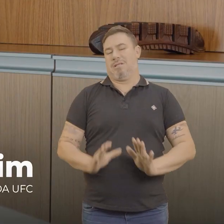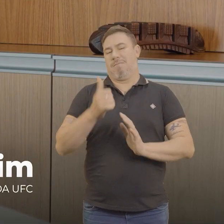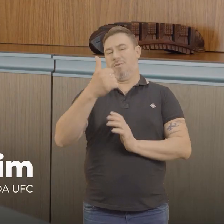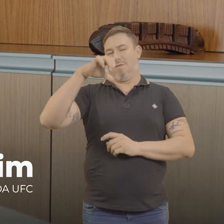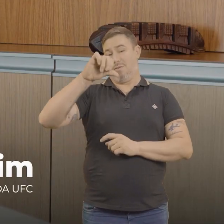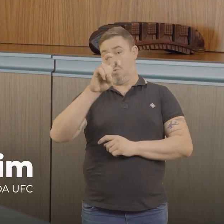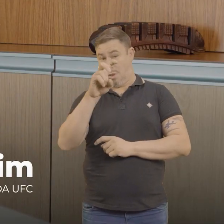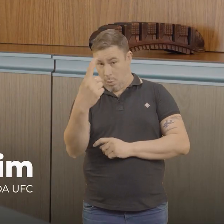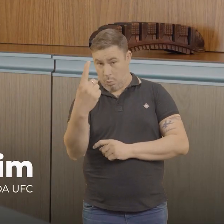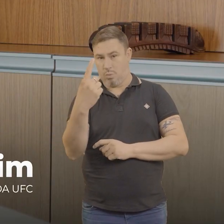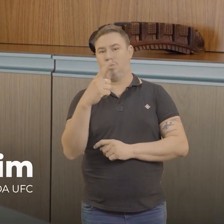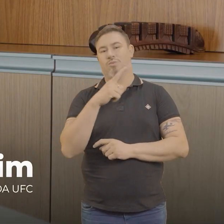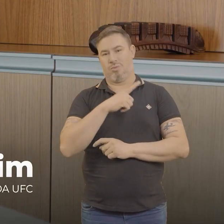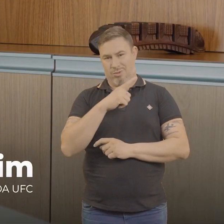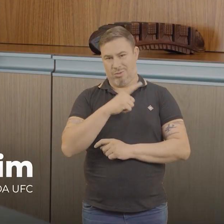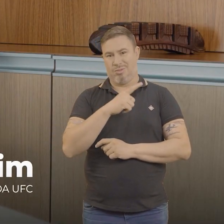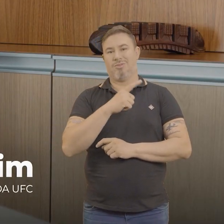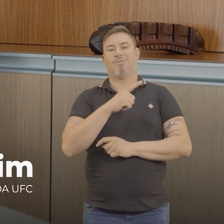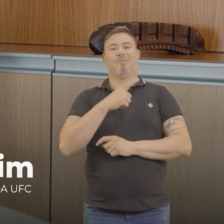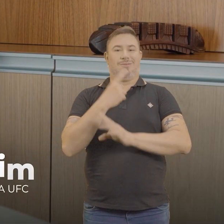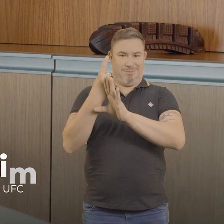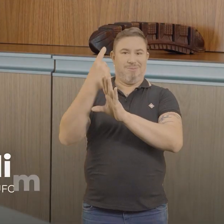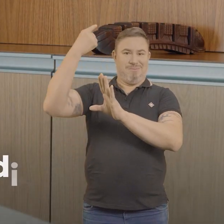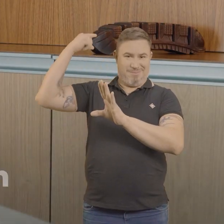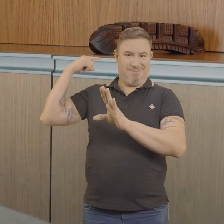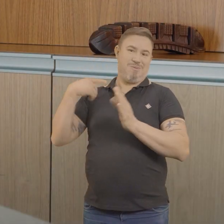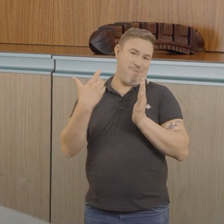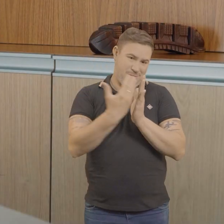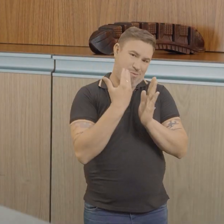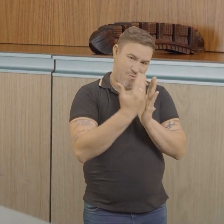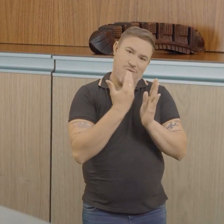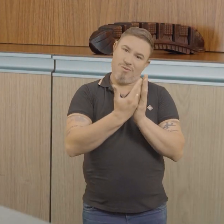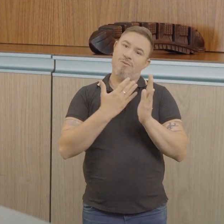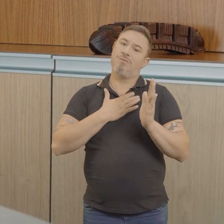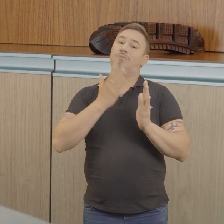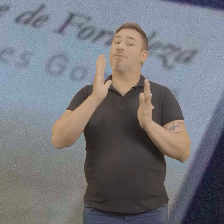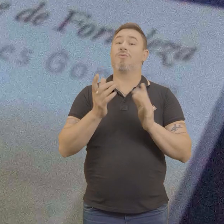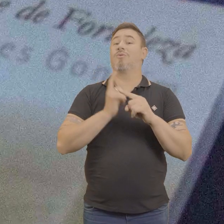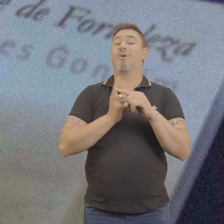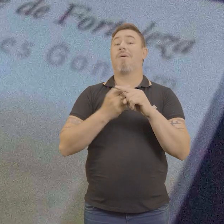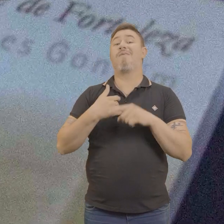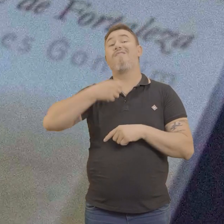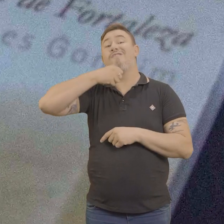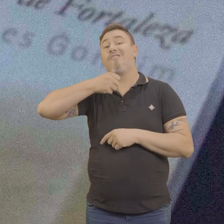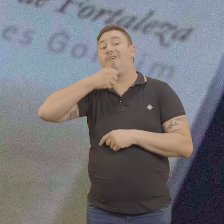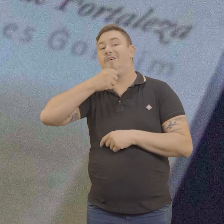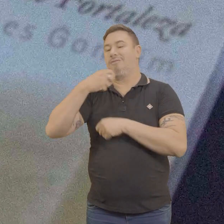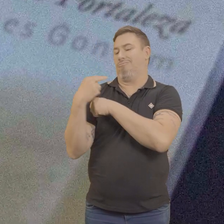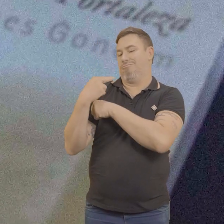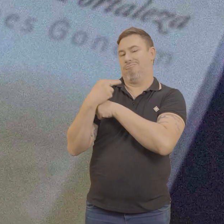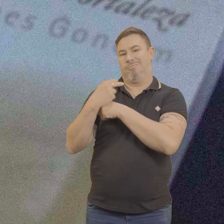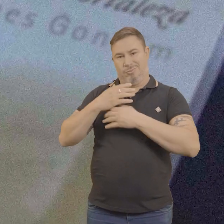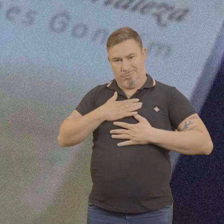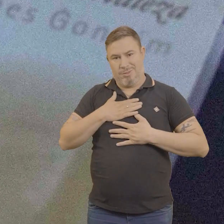eu tive os ecos da Belle Époque, como eu falo no meu livro, né? Porque eu fui criada pela minha avó,